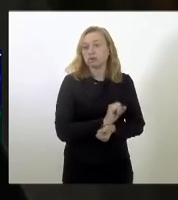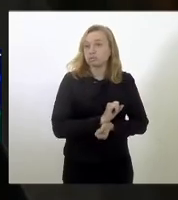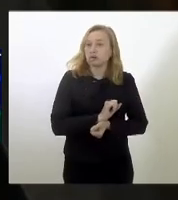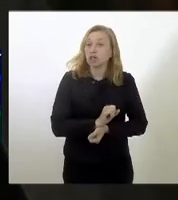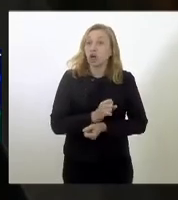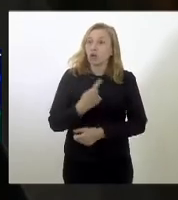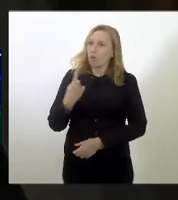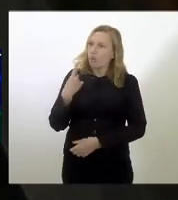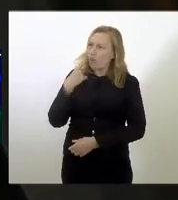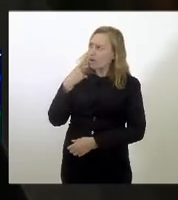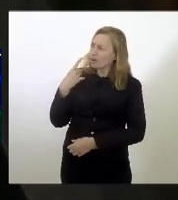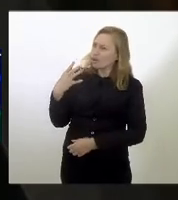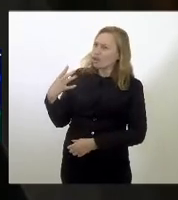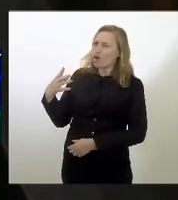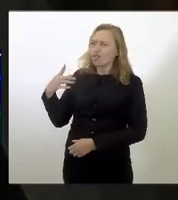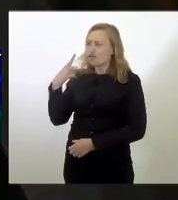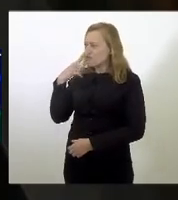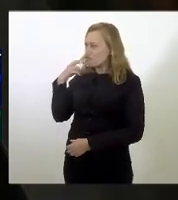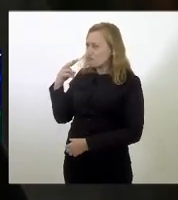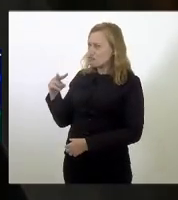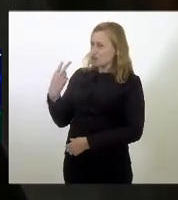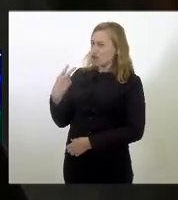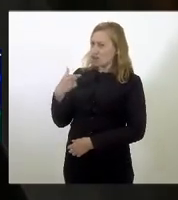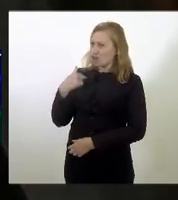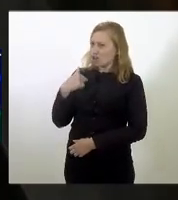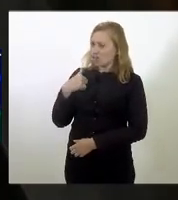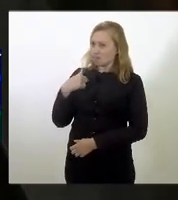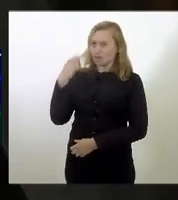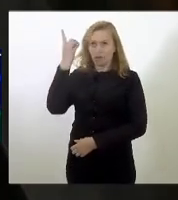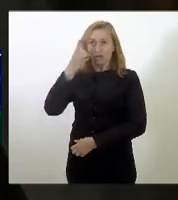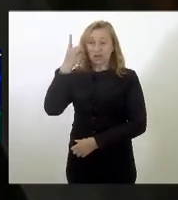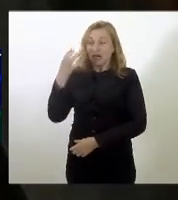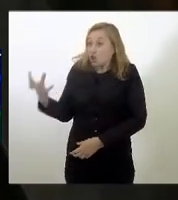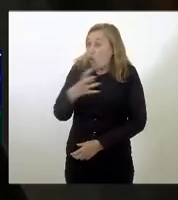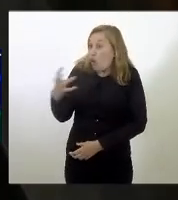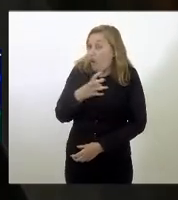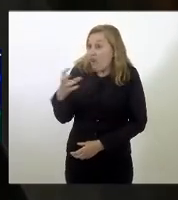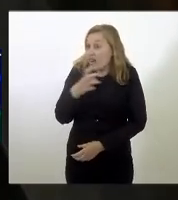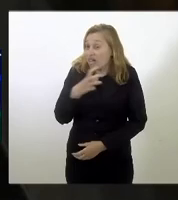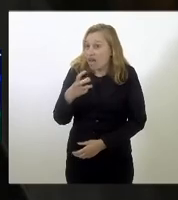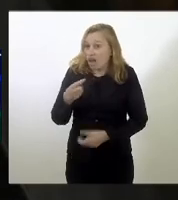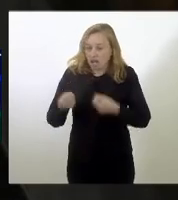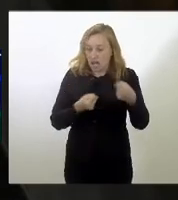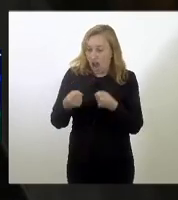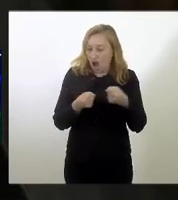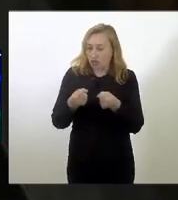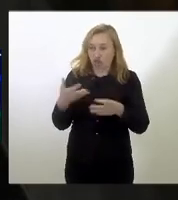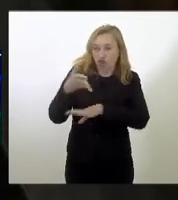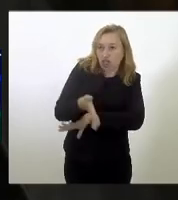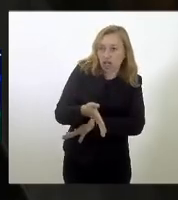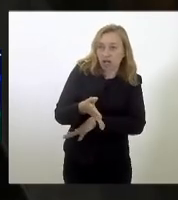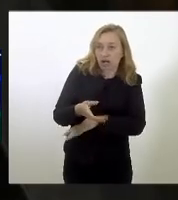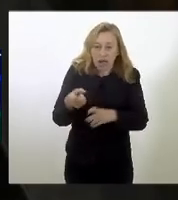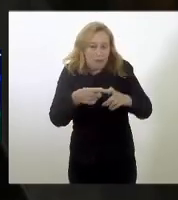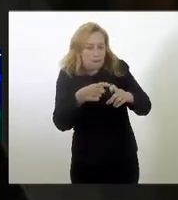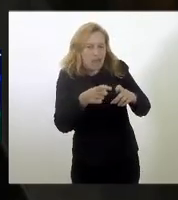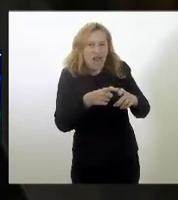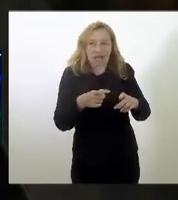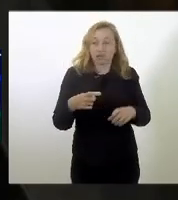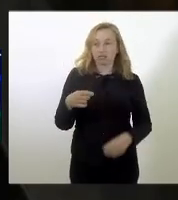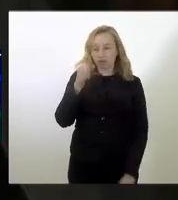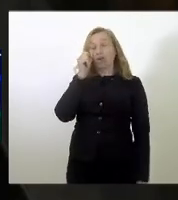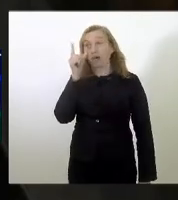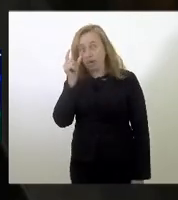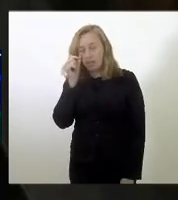era o deputado Pobel que estava lá, uma correria. Carro chegando, correndo na unidade, médico com cara de